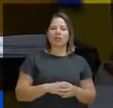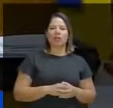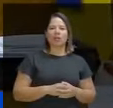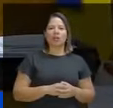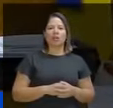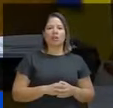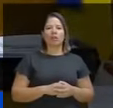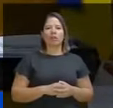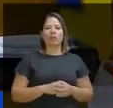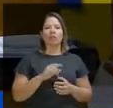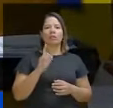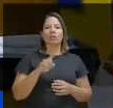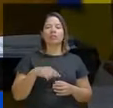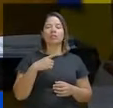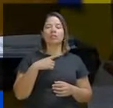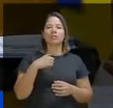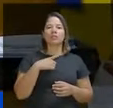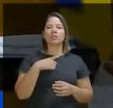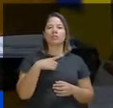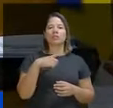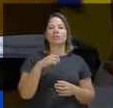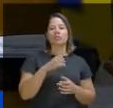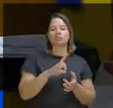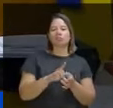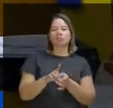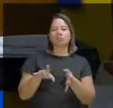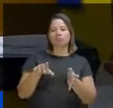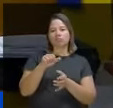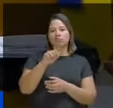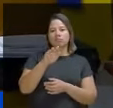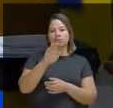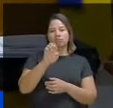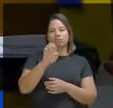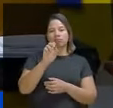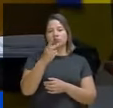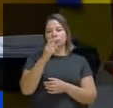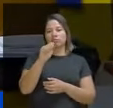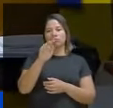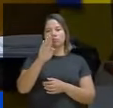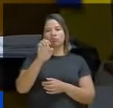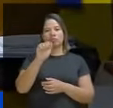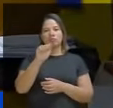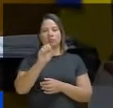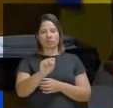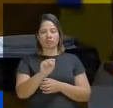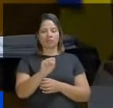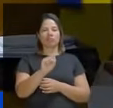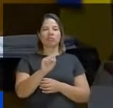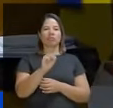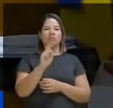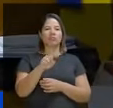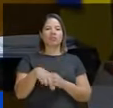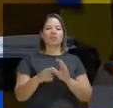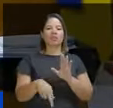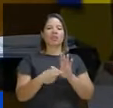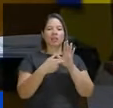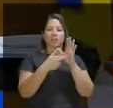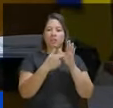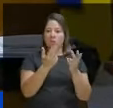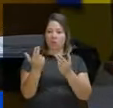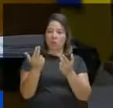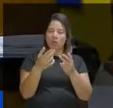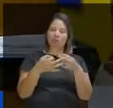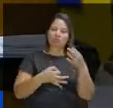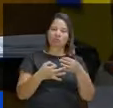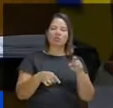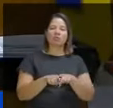chama pregão, o habeas corpus 600.066 de 2024, é a mesma relatora, a mesma turma julgadora,